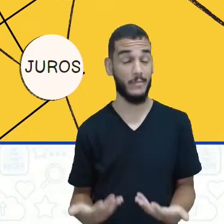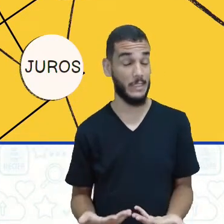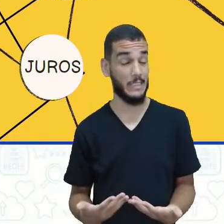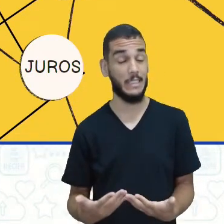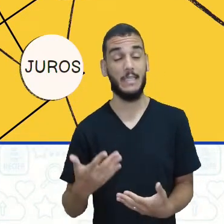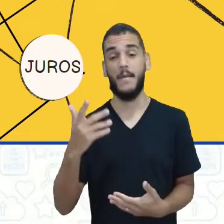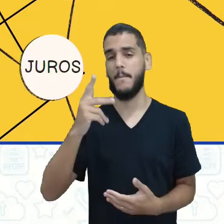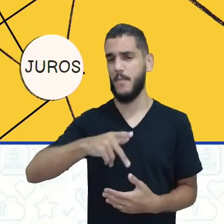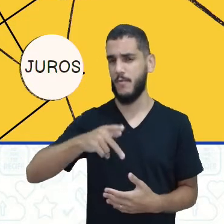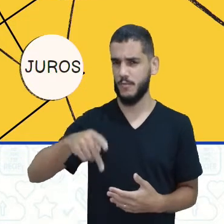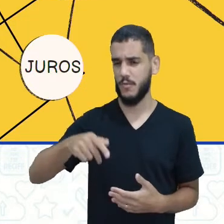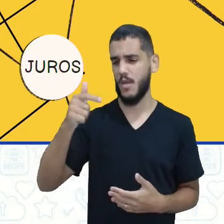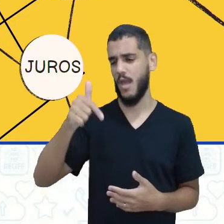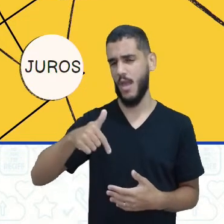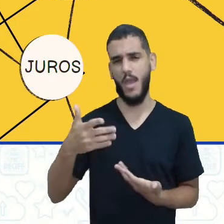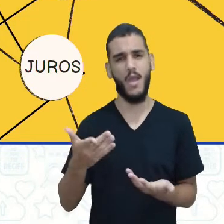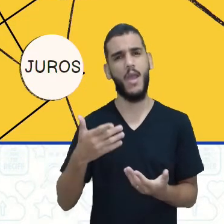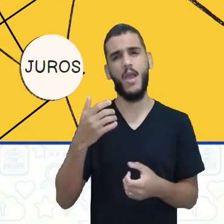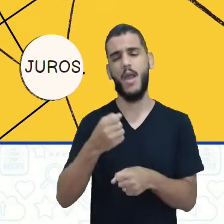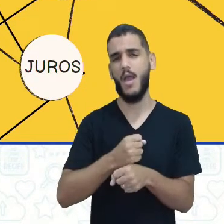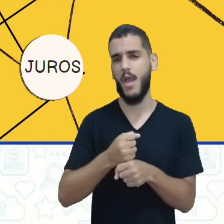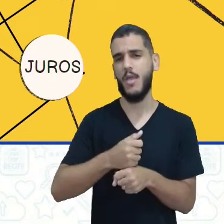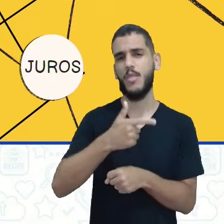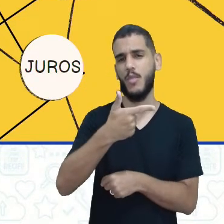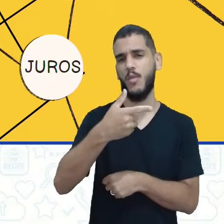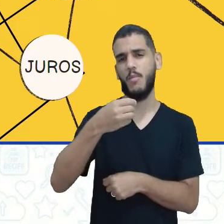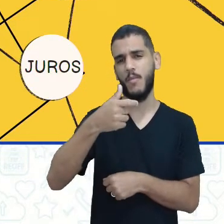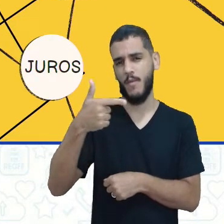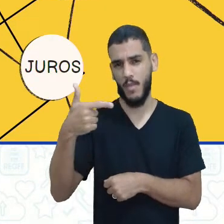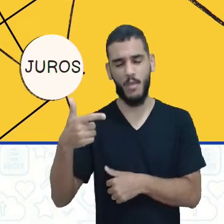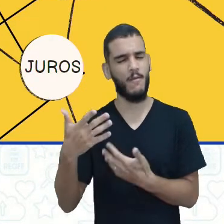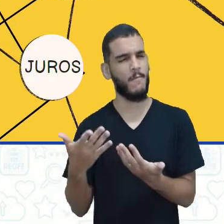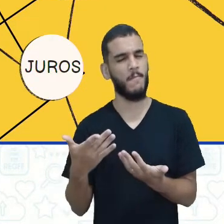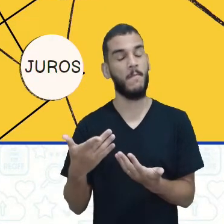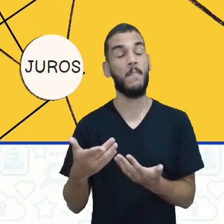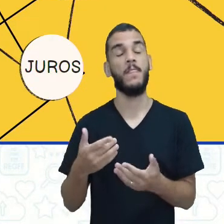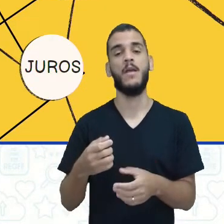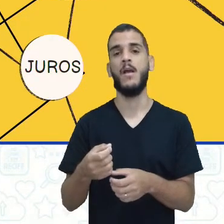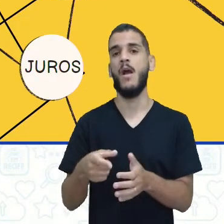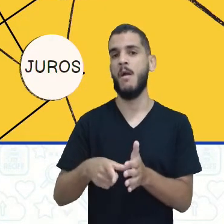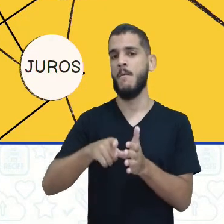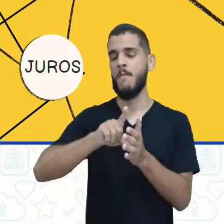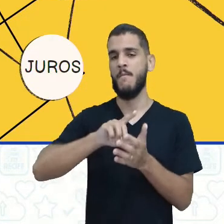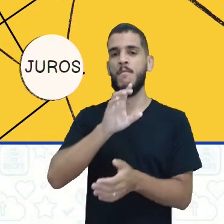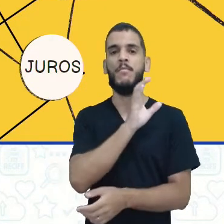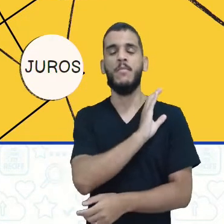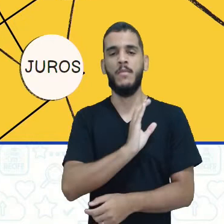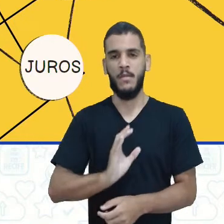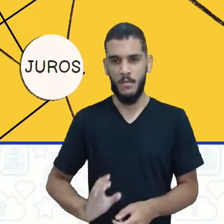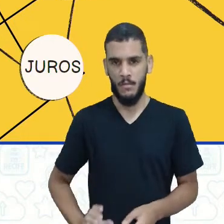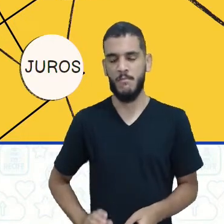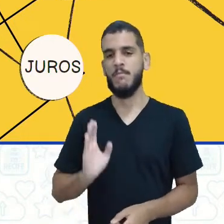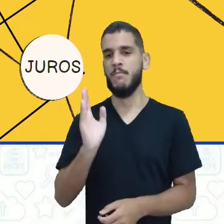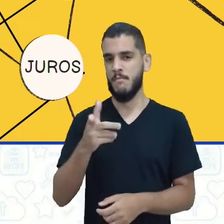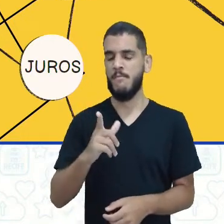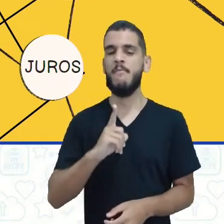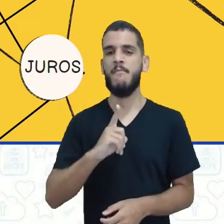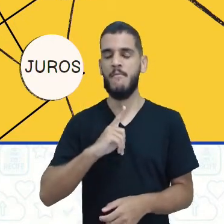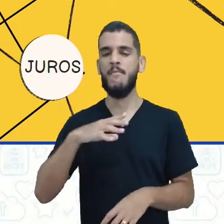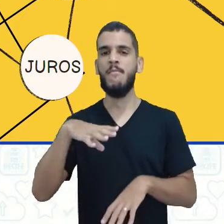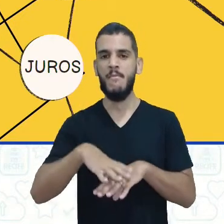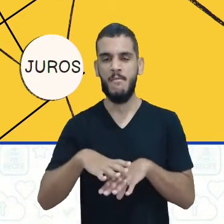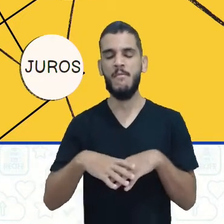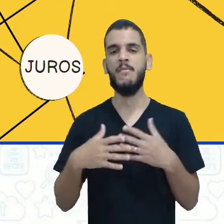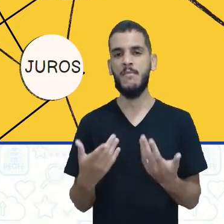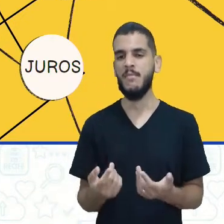a matemática ela existe desde antes de Cristo. Então, se ela existe desde antes de Cristo, a